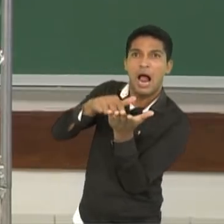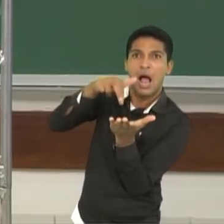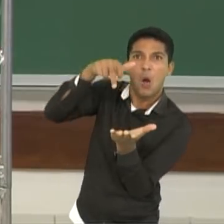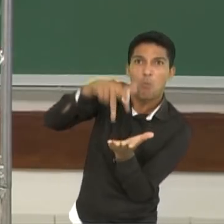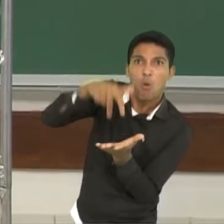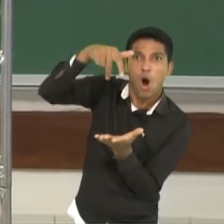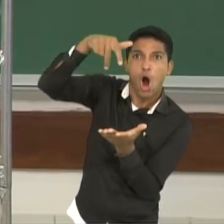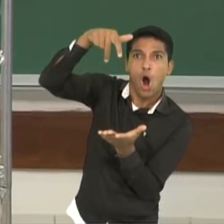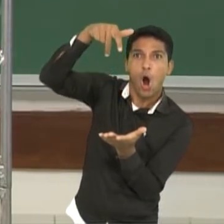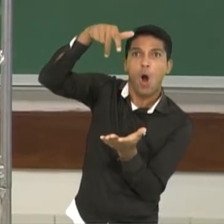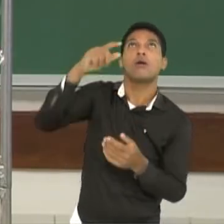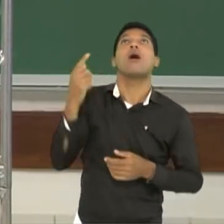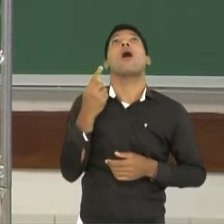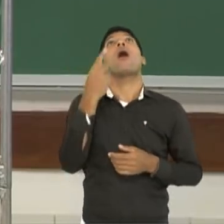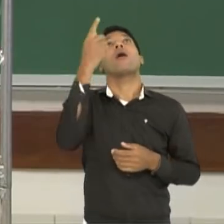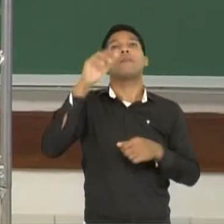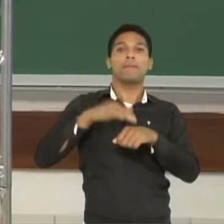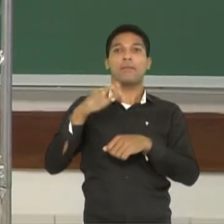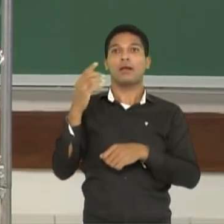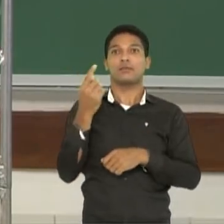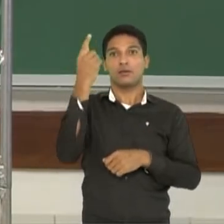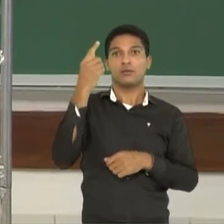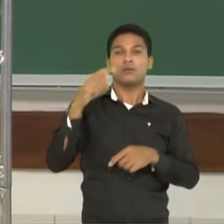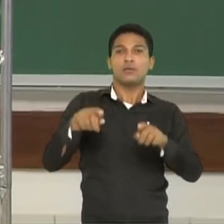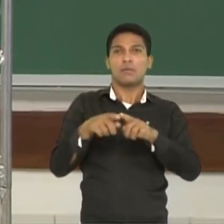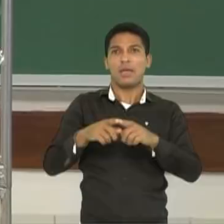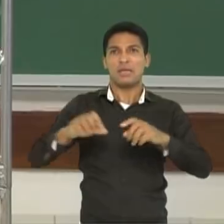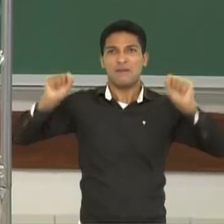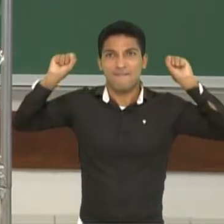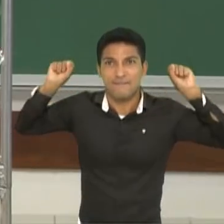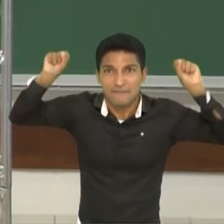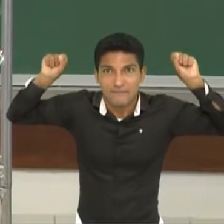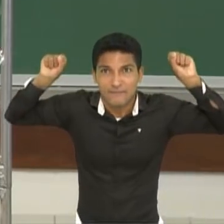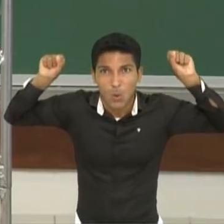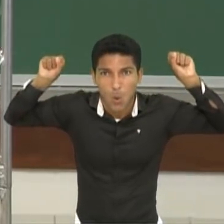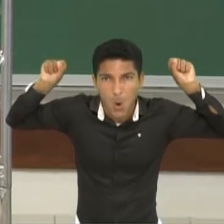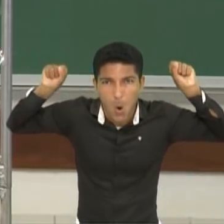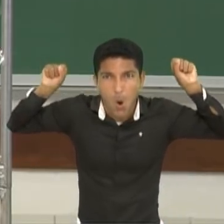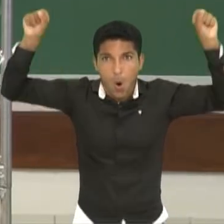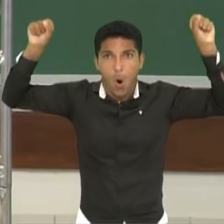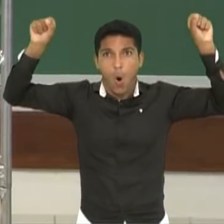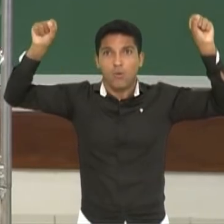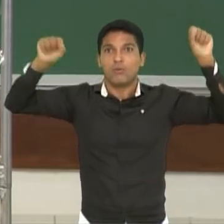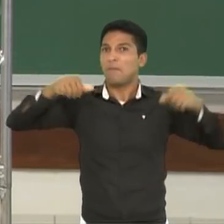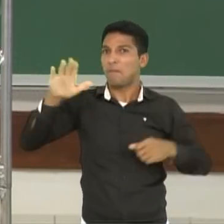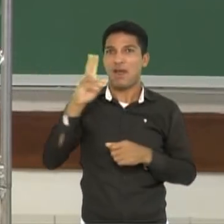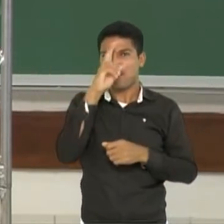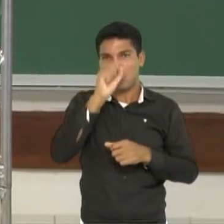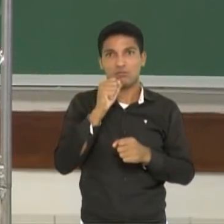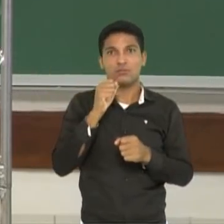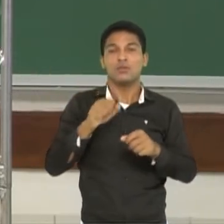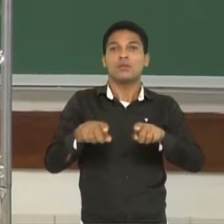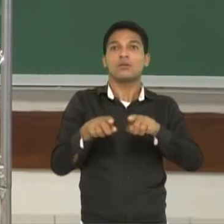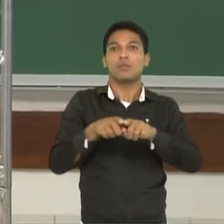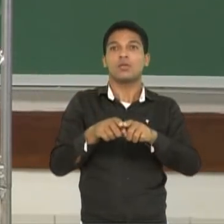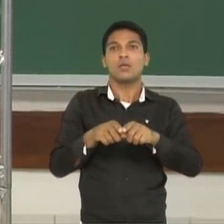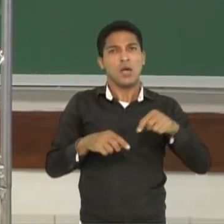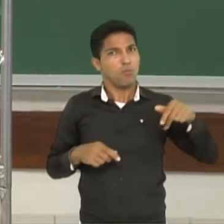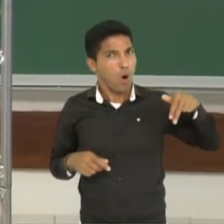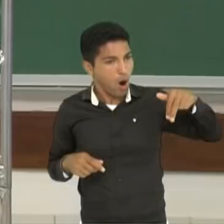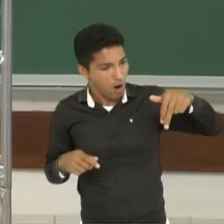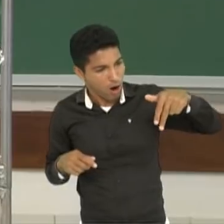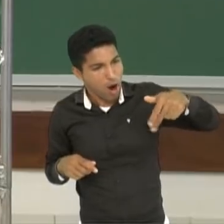foi o atleta que conseguiu erguer mais peso, qual foi o atleta mais forte, o mais rápido e o mais alto, tá? Por